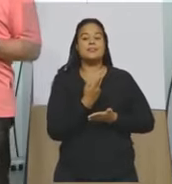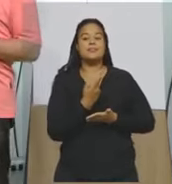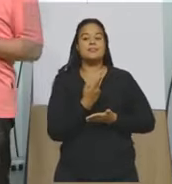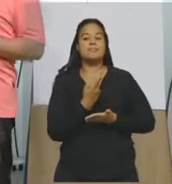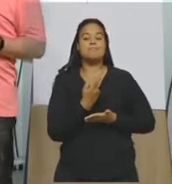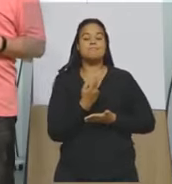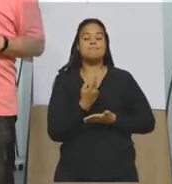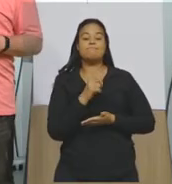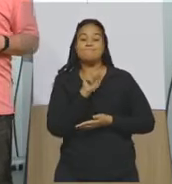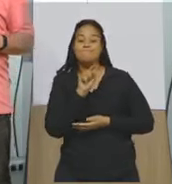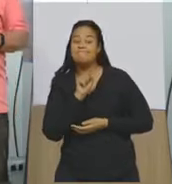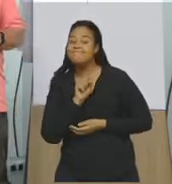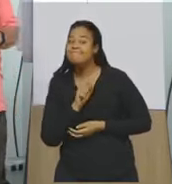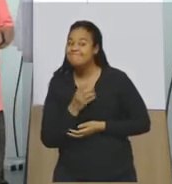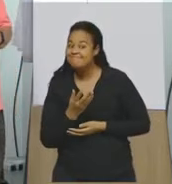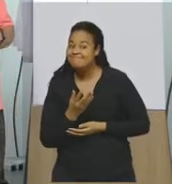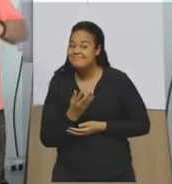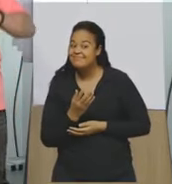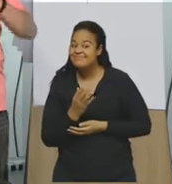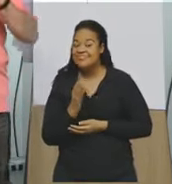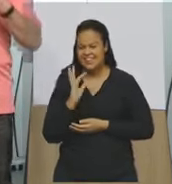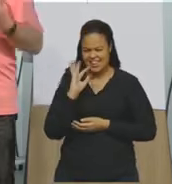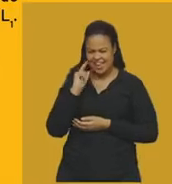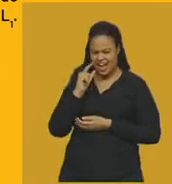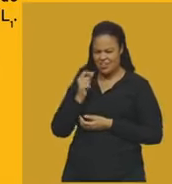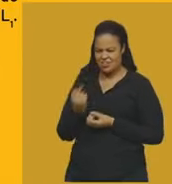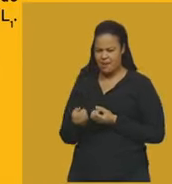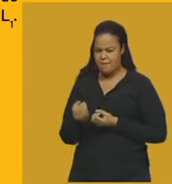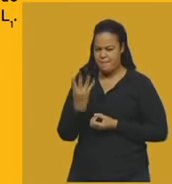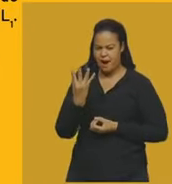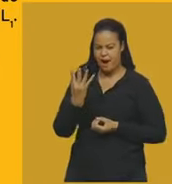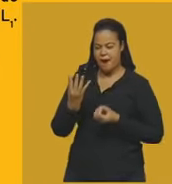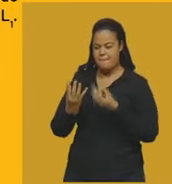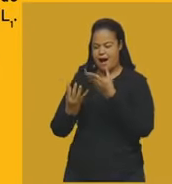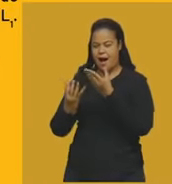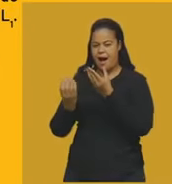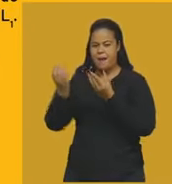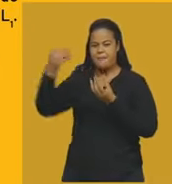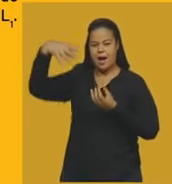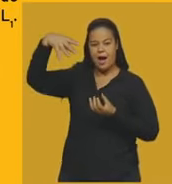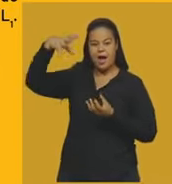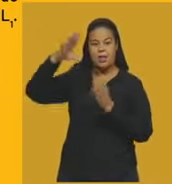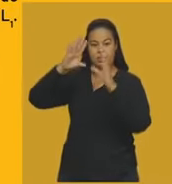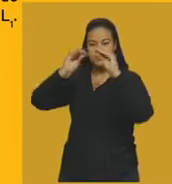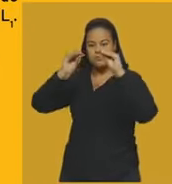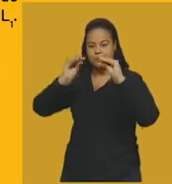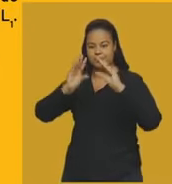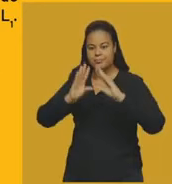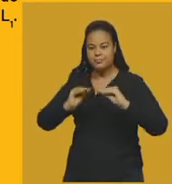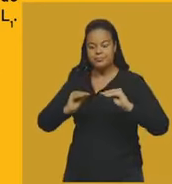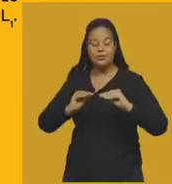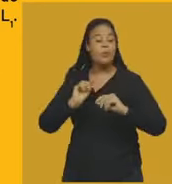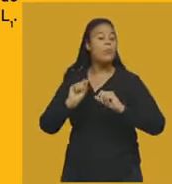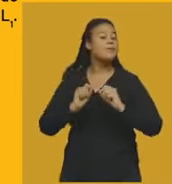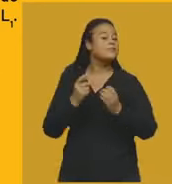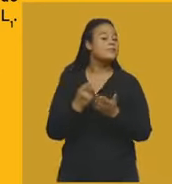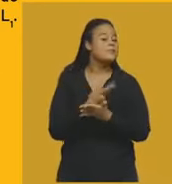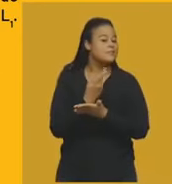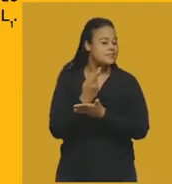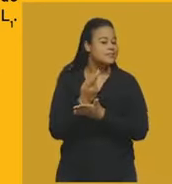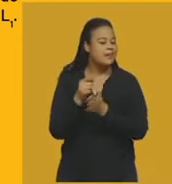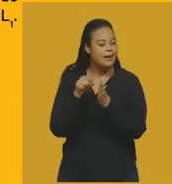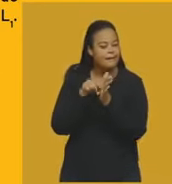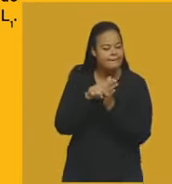Será que as lâmpadas vão acender? Será que alguma lâmpada vai queimar? Então a gente vai fazer justamente essa análise